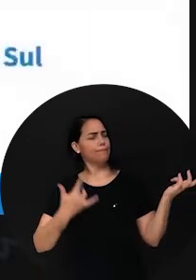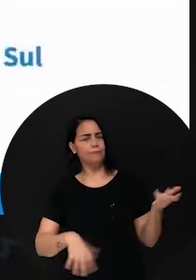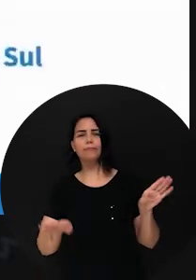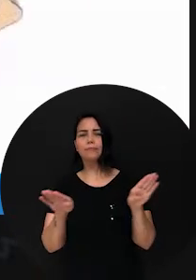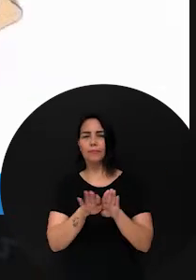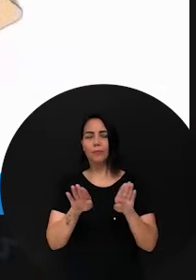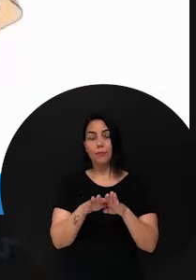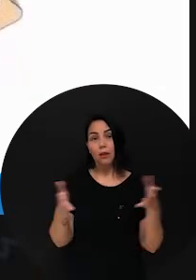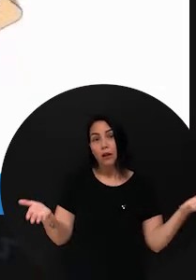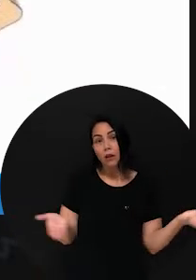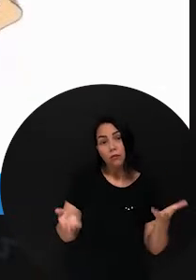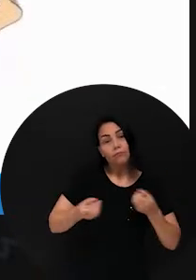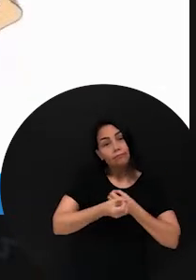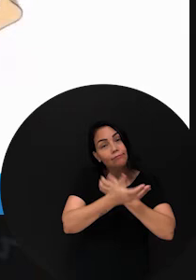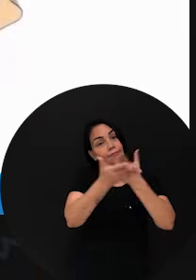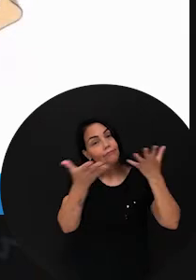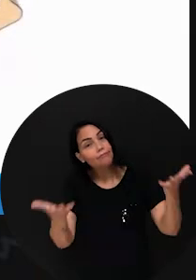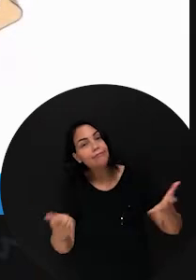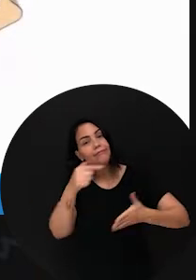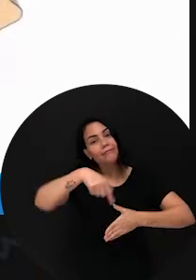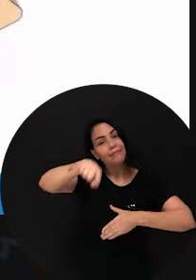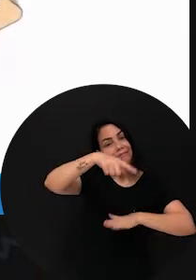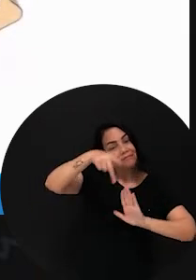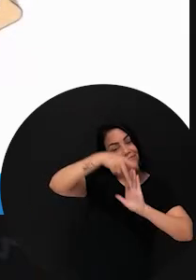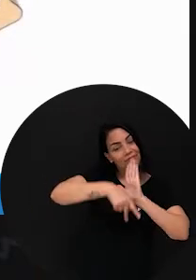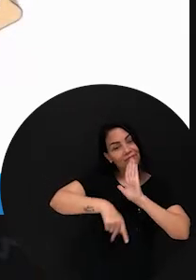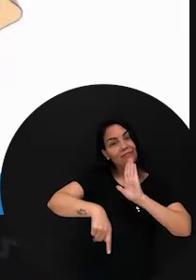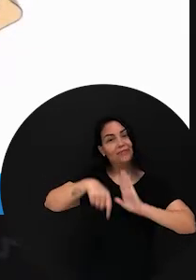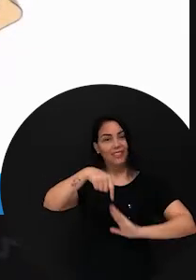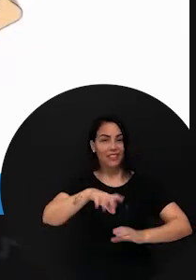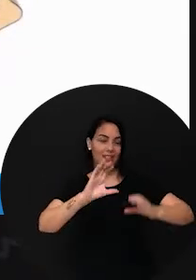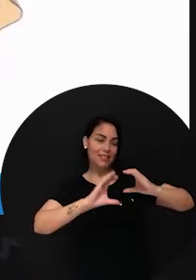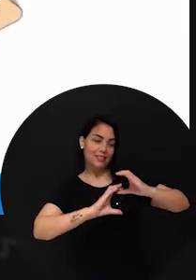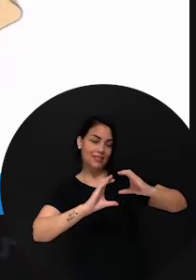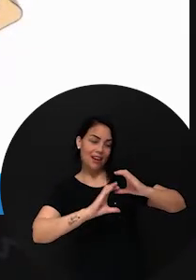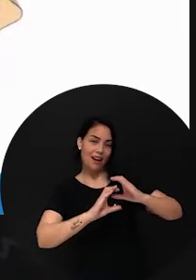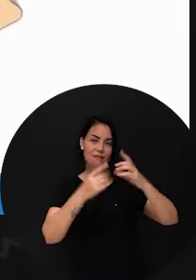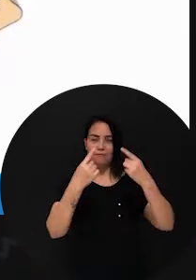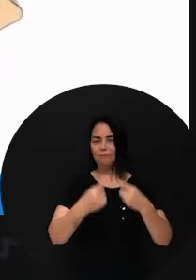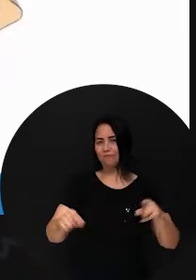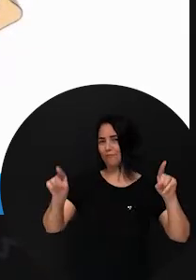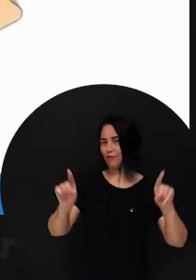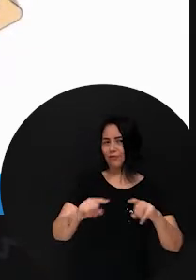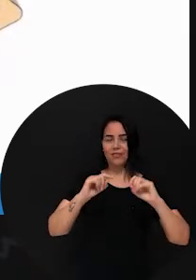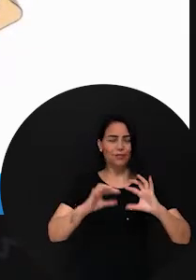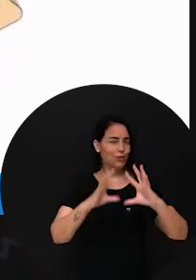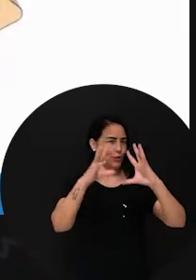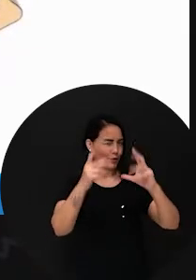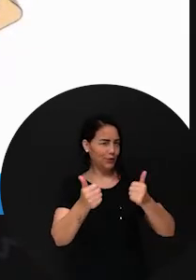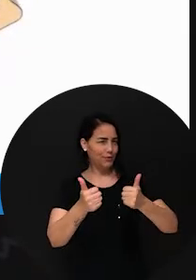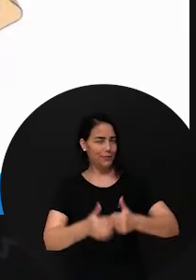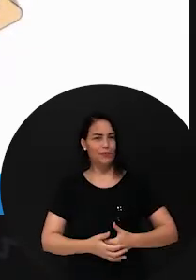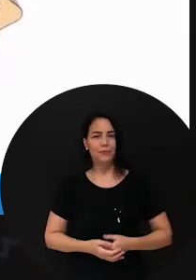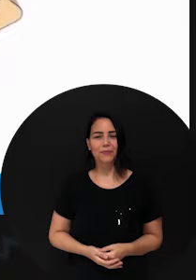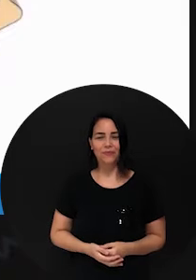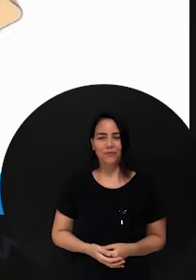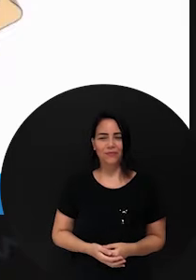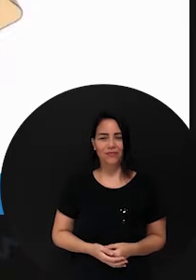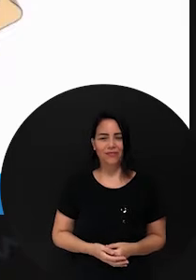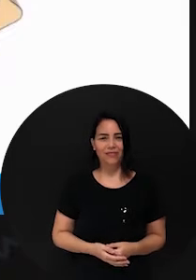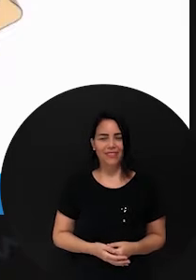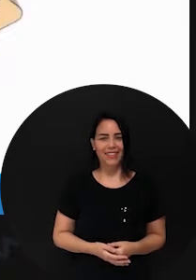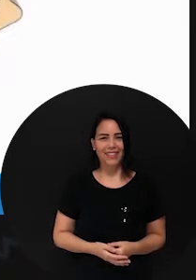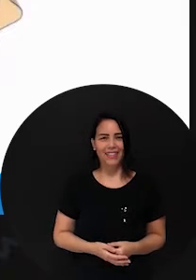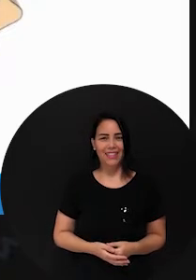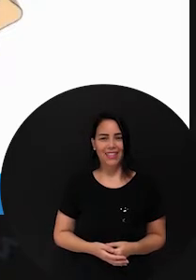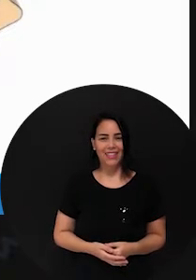são oferecidos aqui no projeto Música para Todos. Giba, vamos soltar o vídeo mais uma vez,